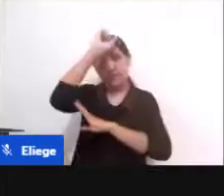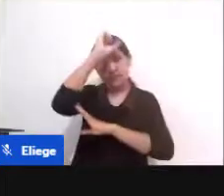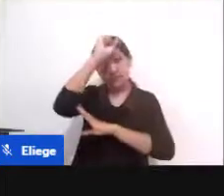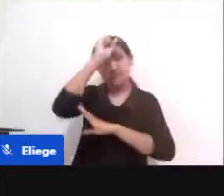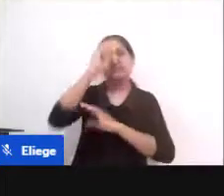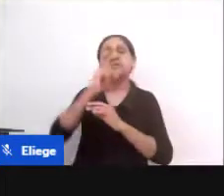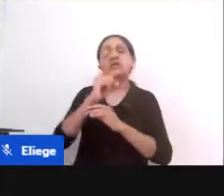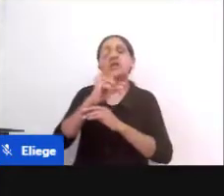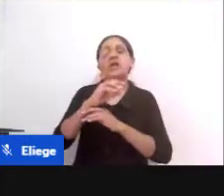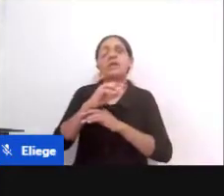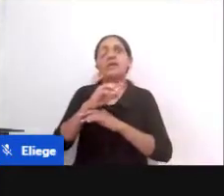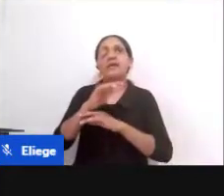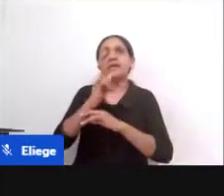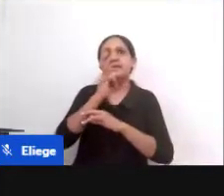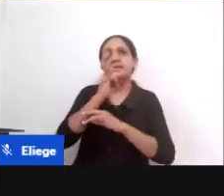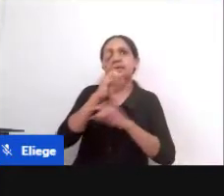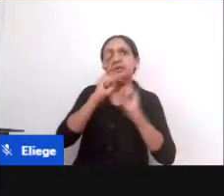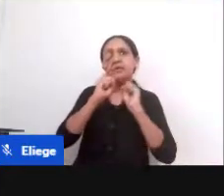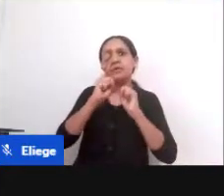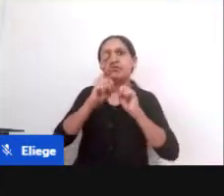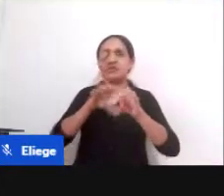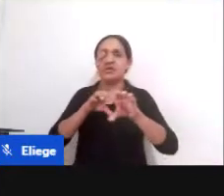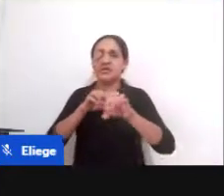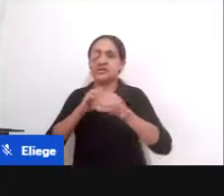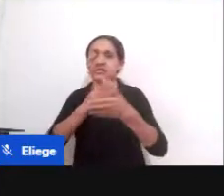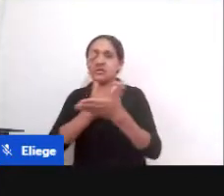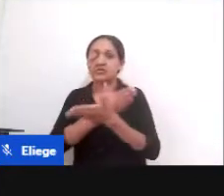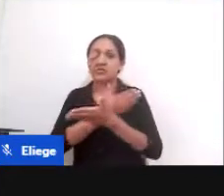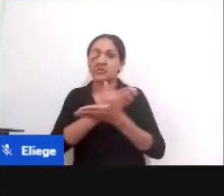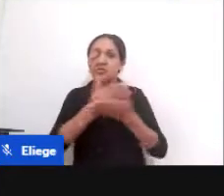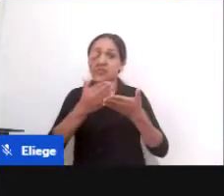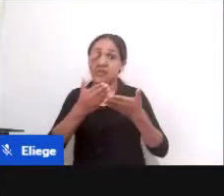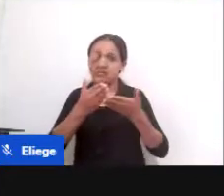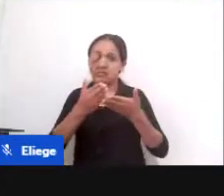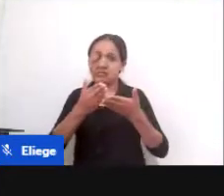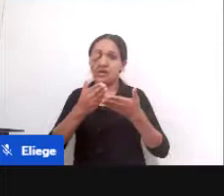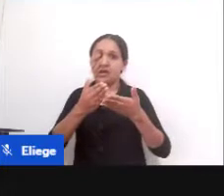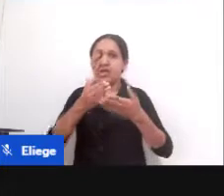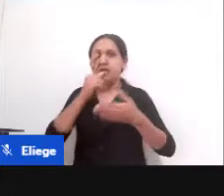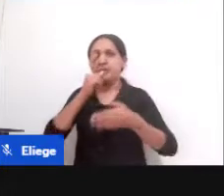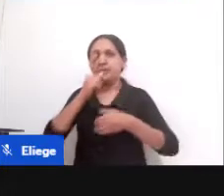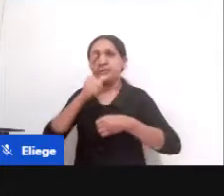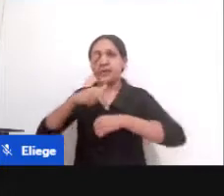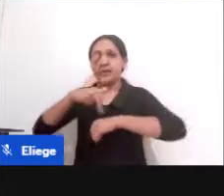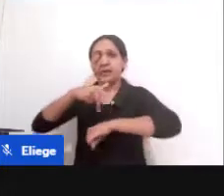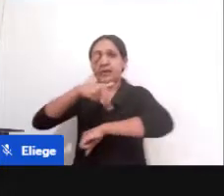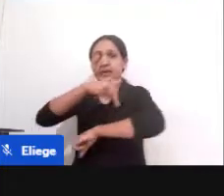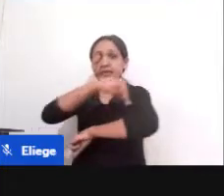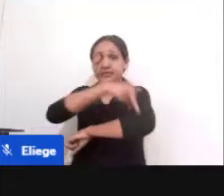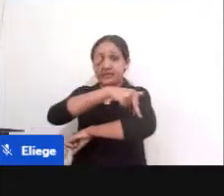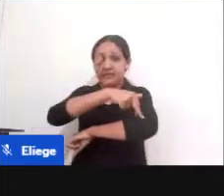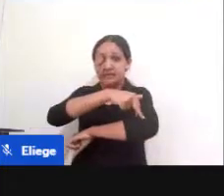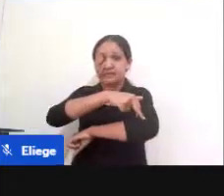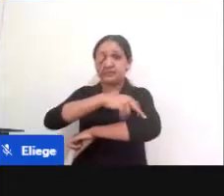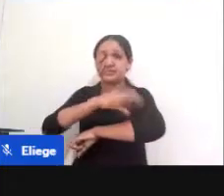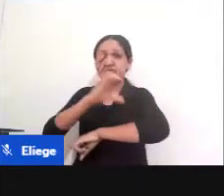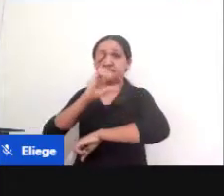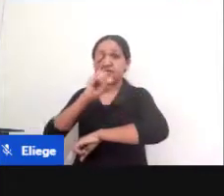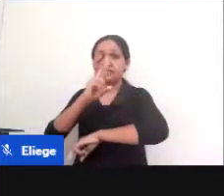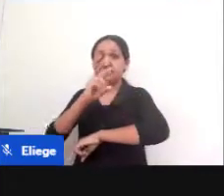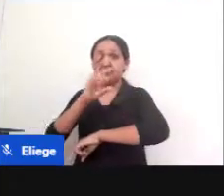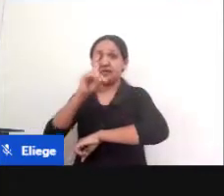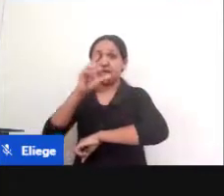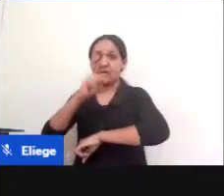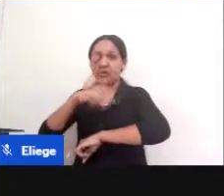posso trabalhar bem no início da minha aula, andar sobre a corda, pular 3 bambolê, e no final eu trabalho estátua, que já estava no